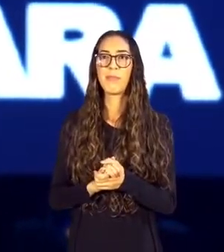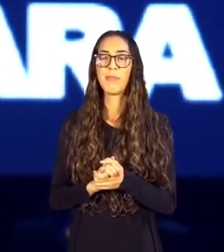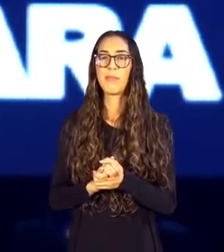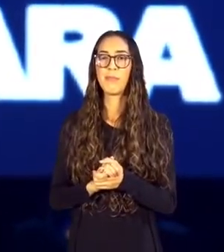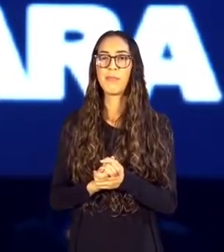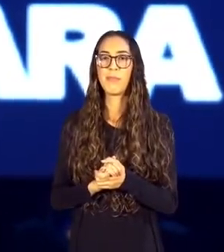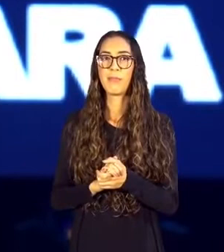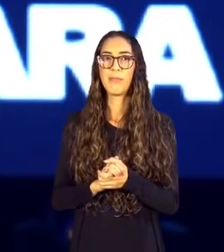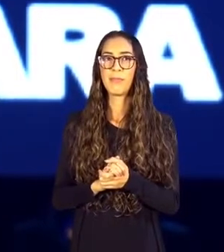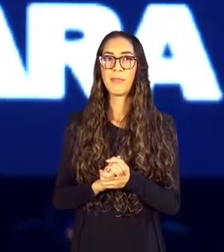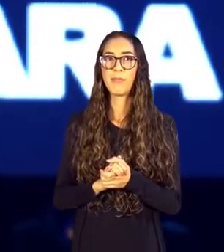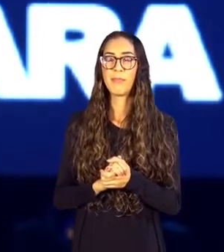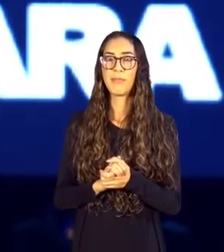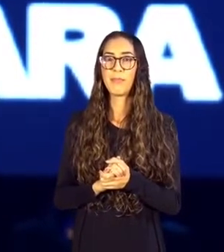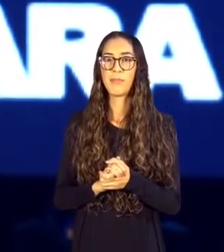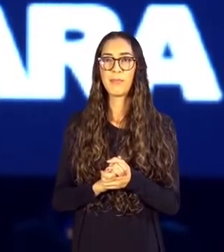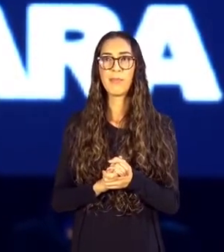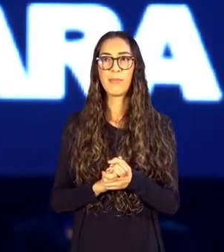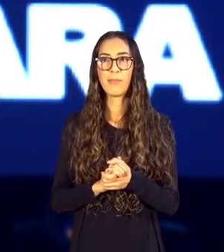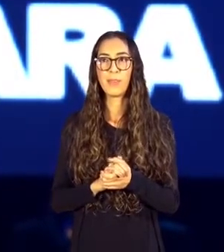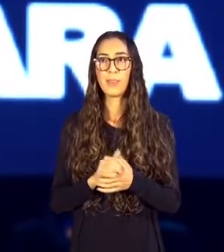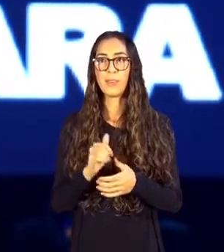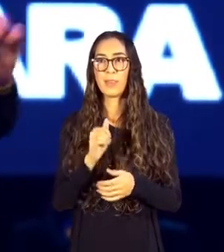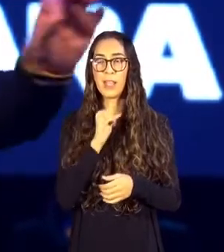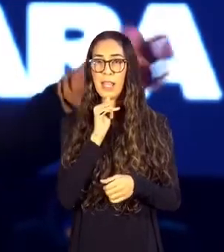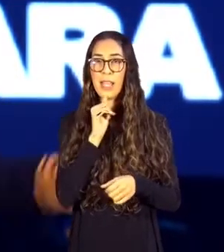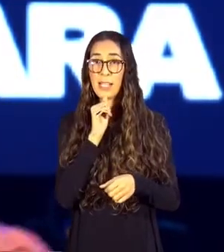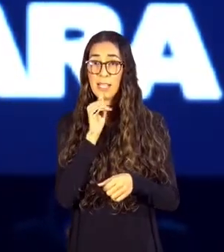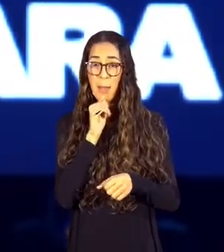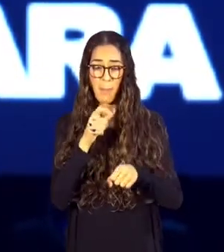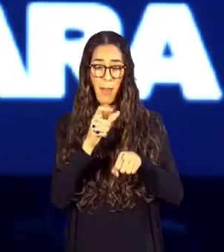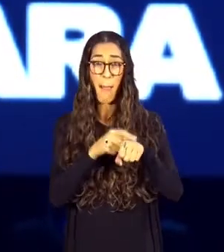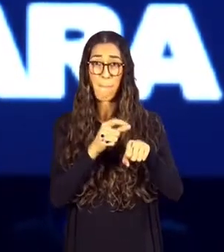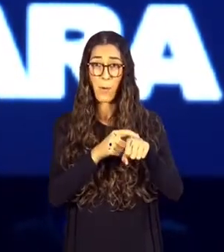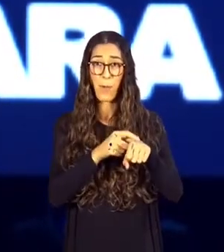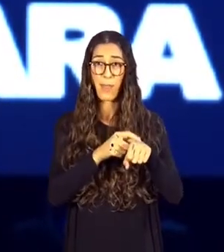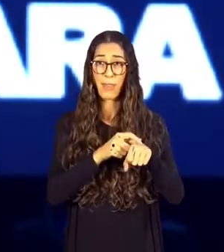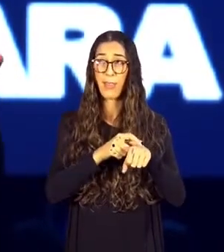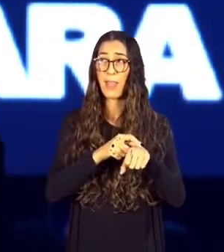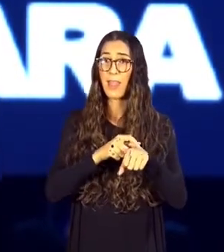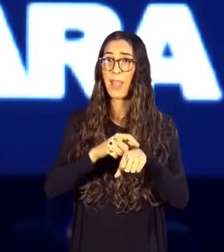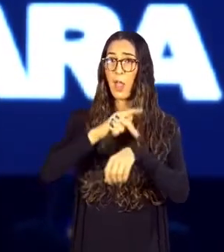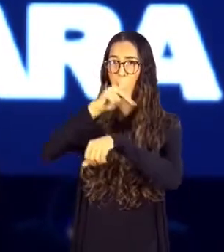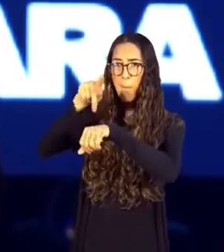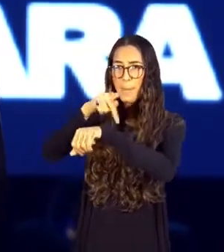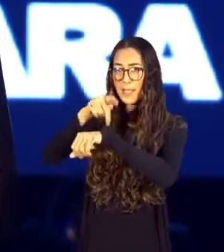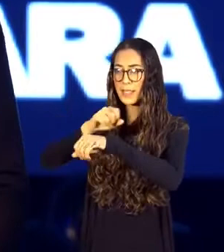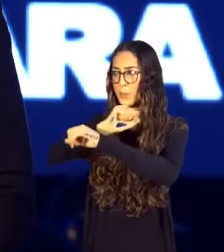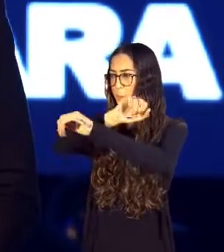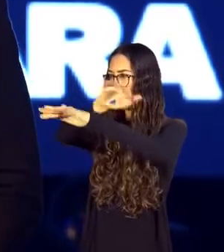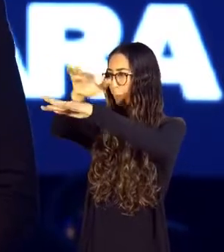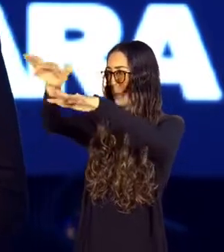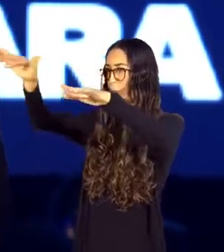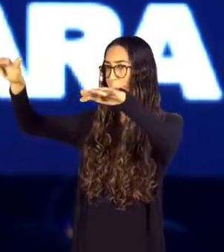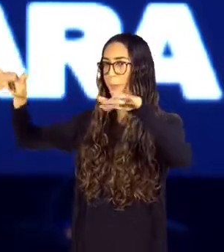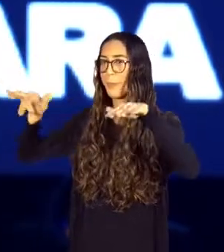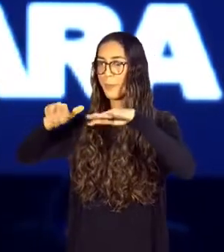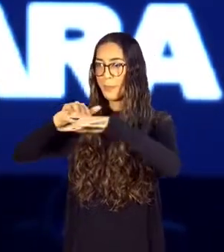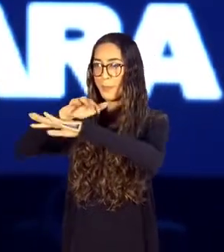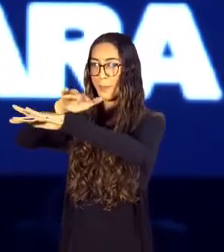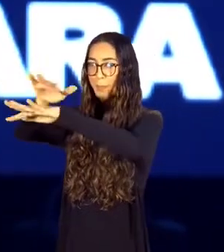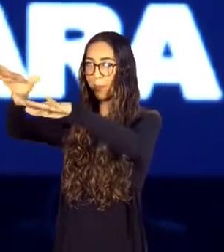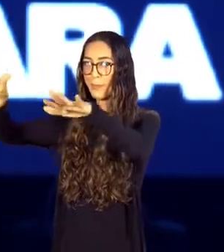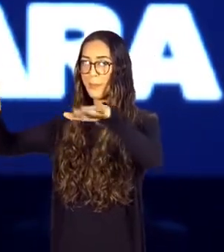todo o solo do Texas com moedas, preenchendo cada espaço. Dá para imaginar? E uma moeda,